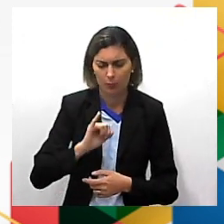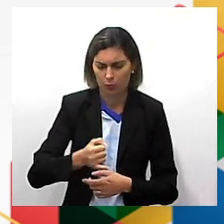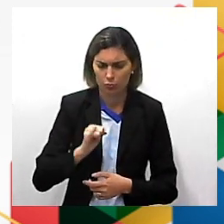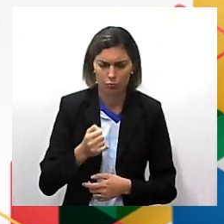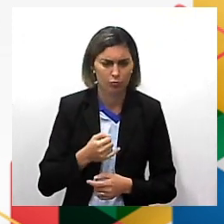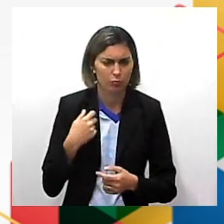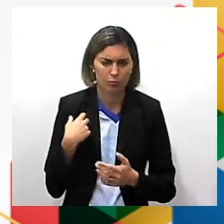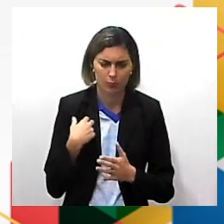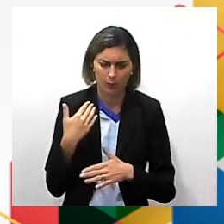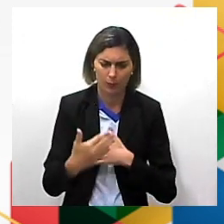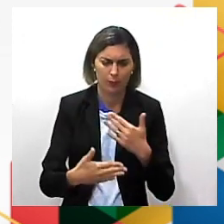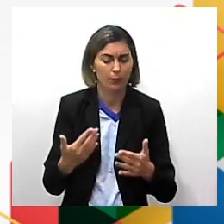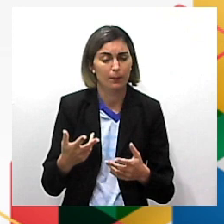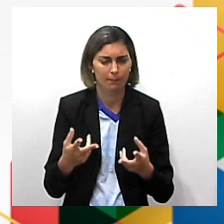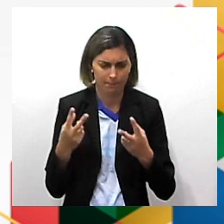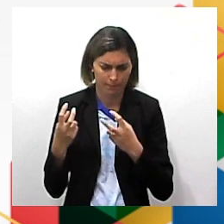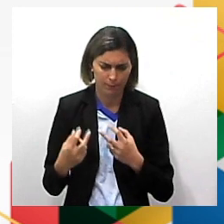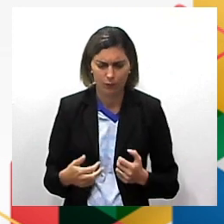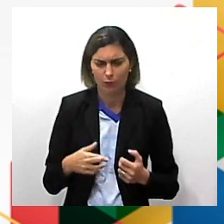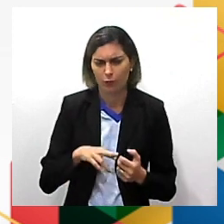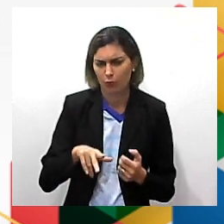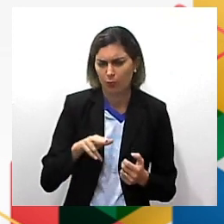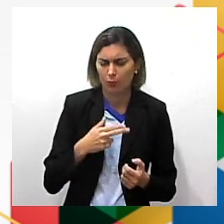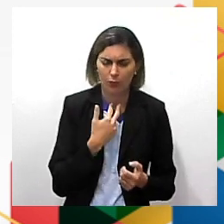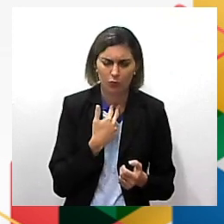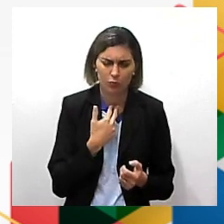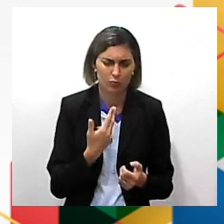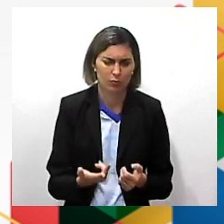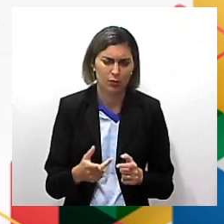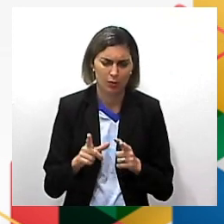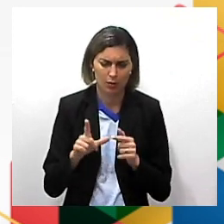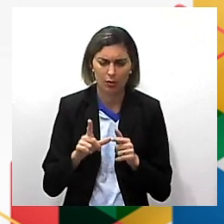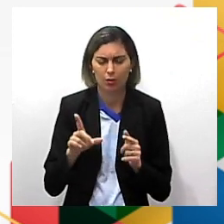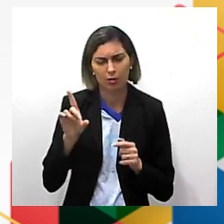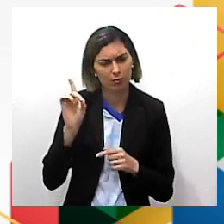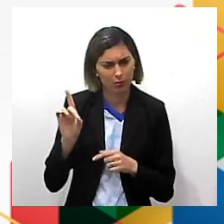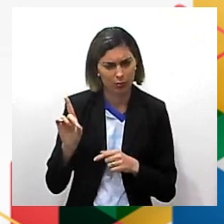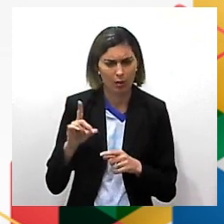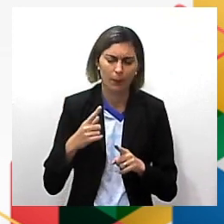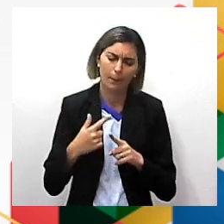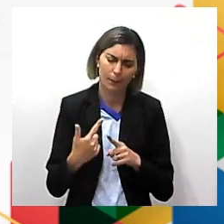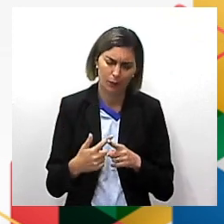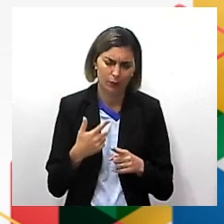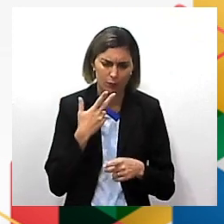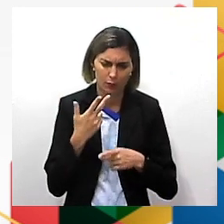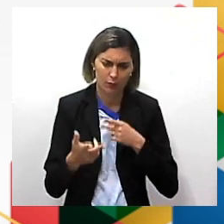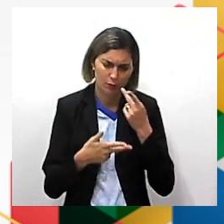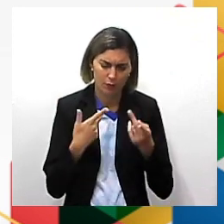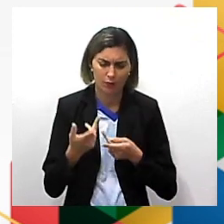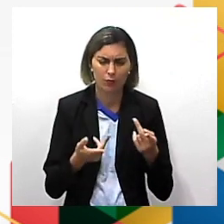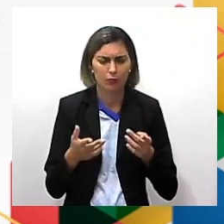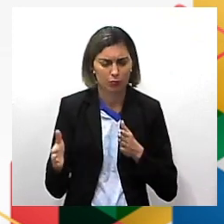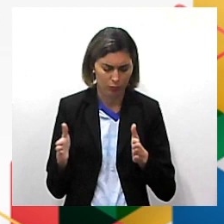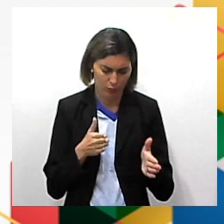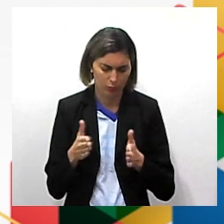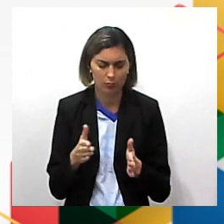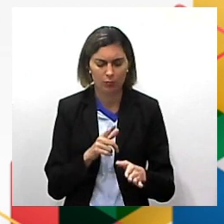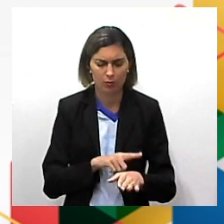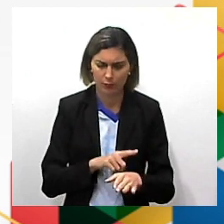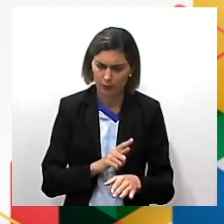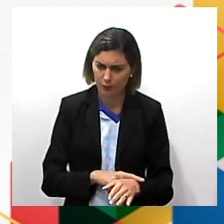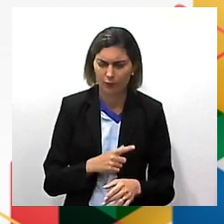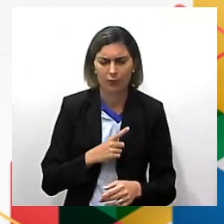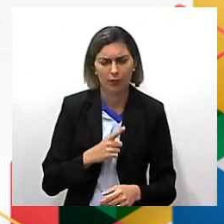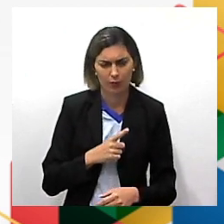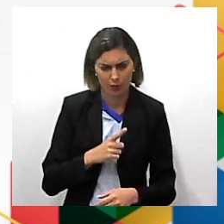processo. Percebeu? Enquanto que não pode ser... Por que não pode ser a letra D, professor? Porque ele está falando que até um certo intervalo de tempo